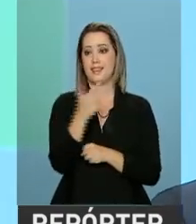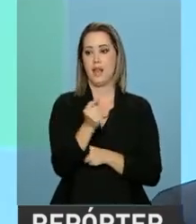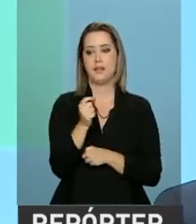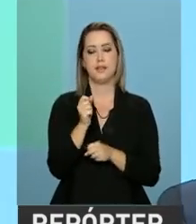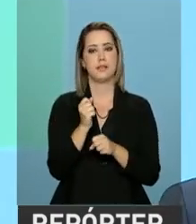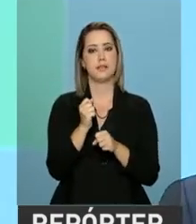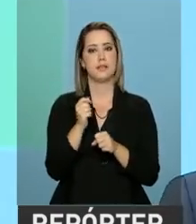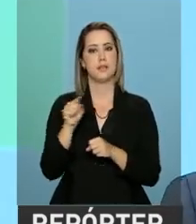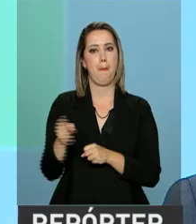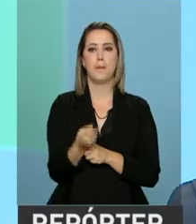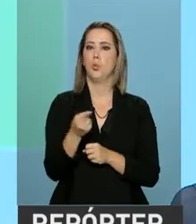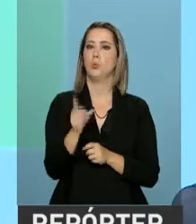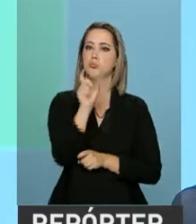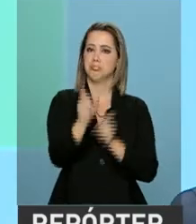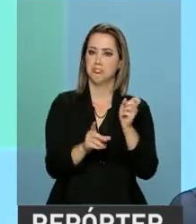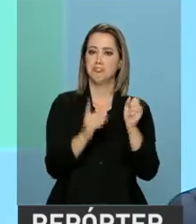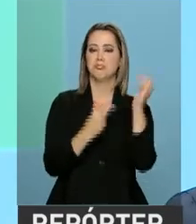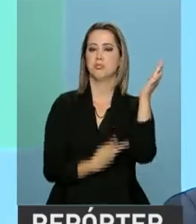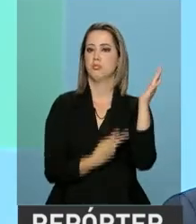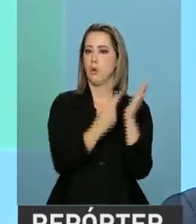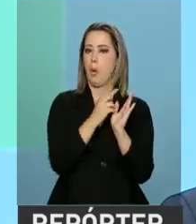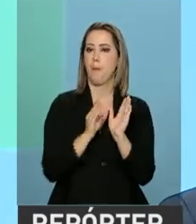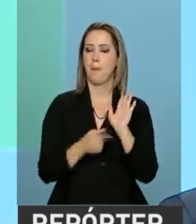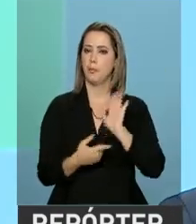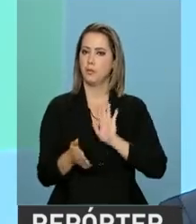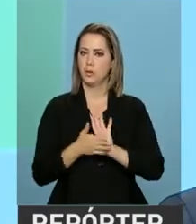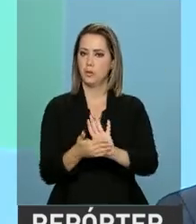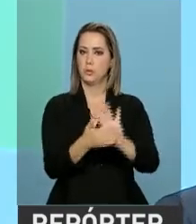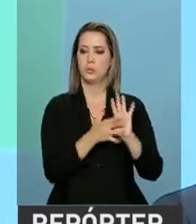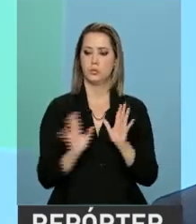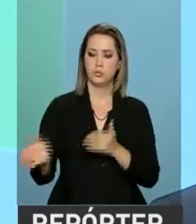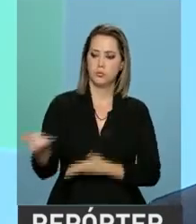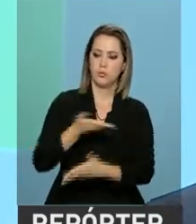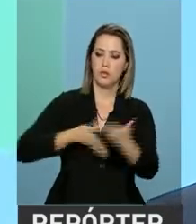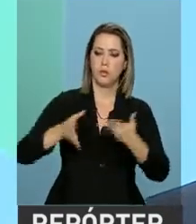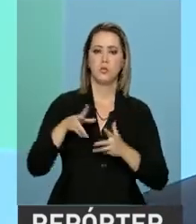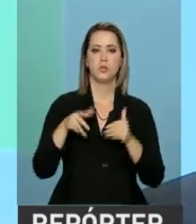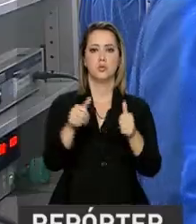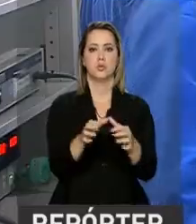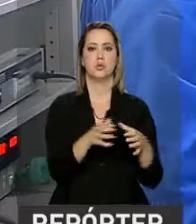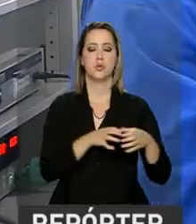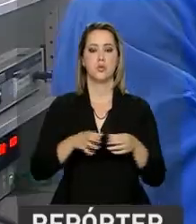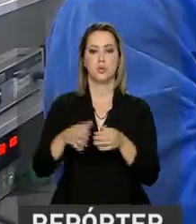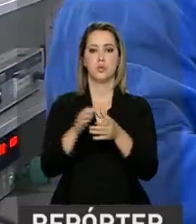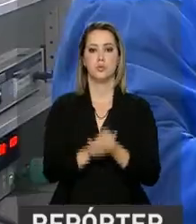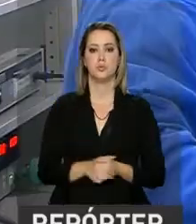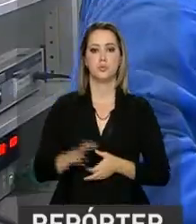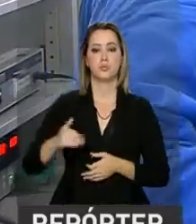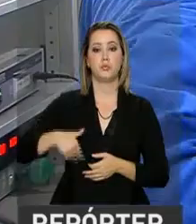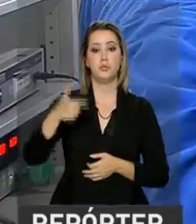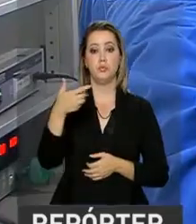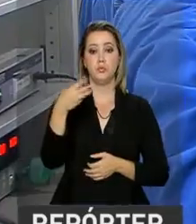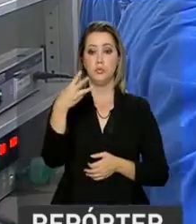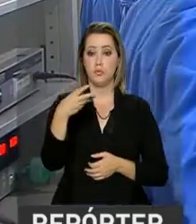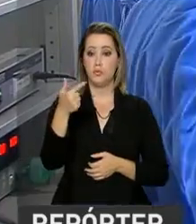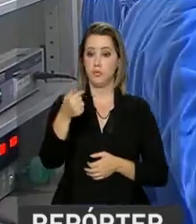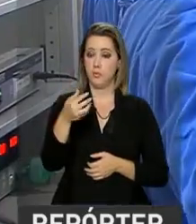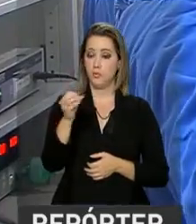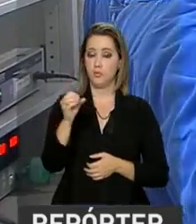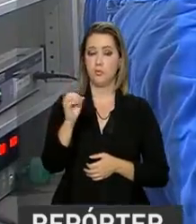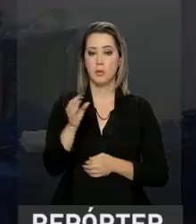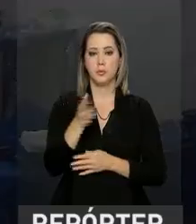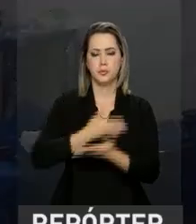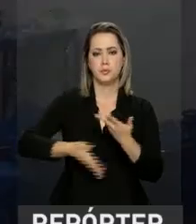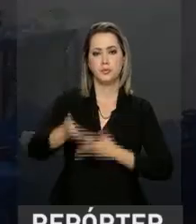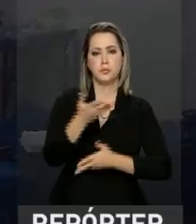ano isso prova a o envolvimento de todas as equipes de todos os adversários mais de 3.700 pessoas estão envolvidas